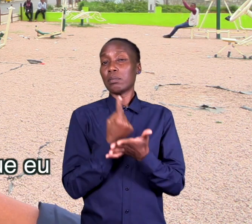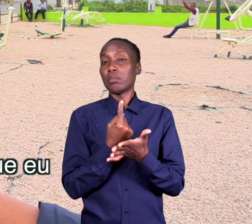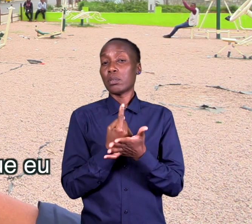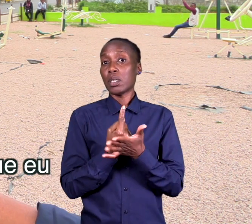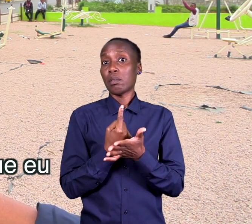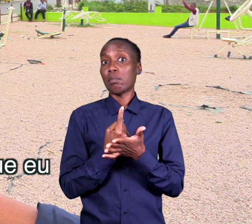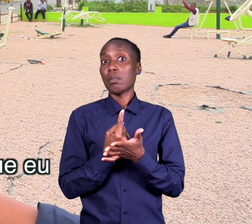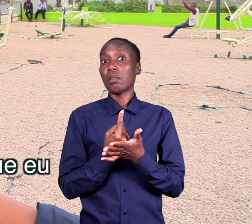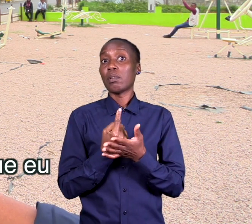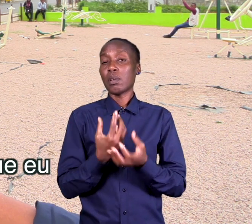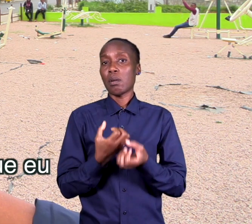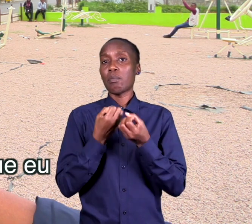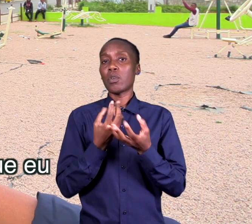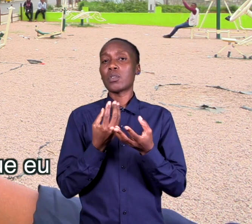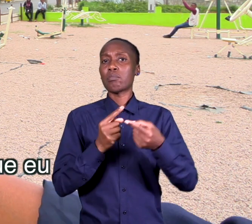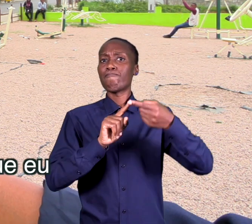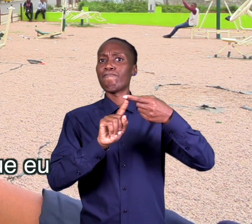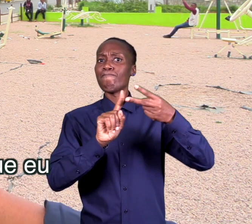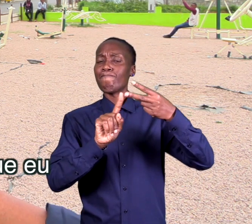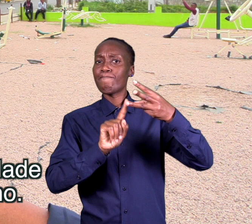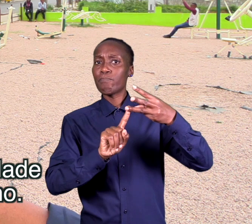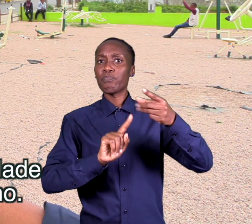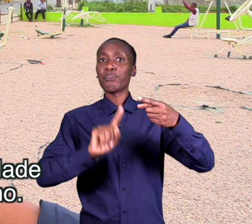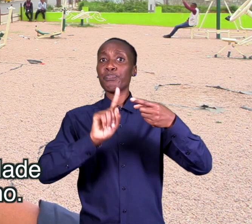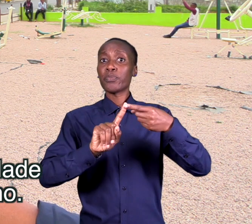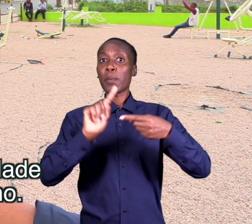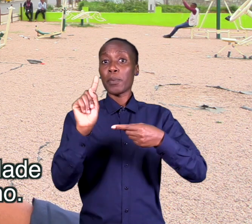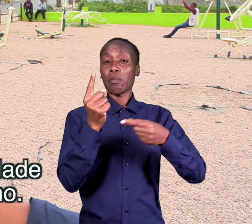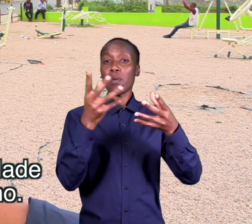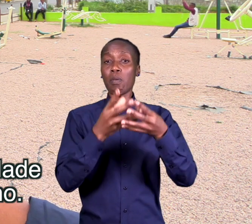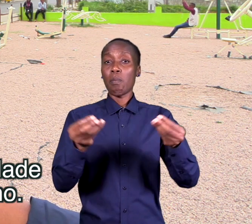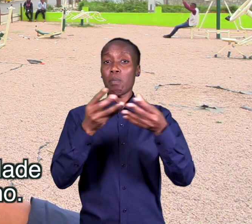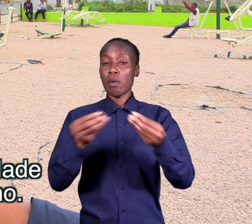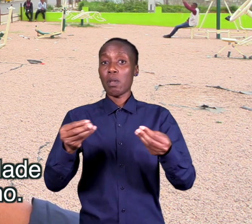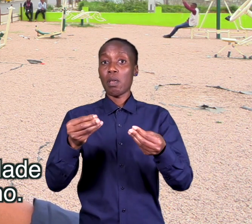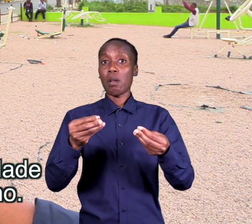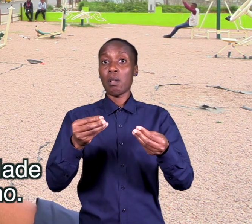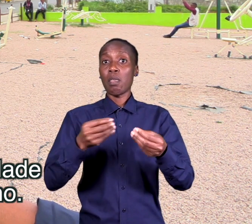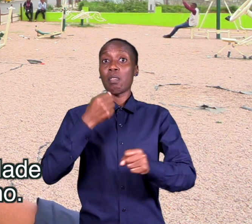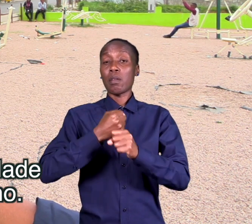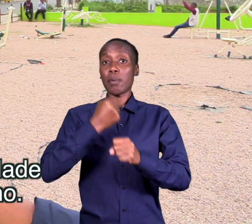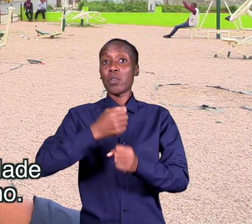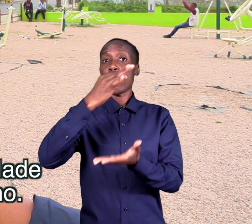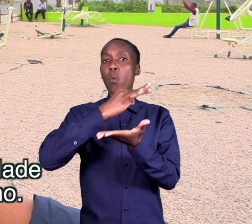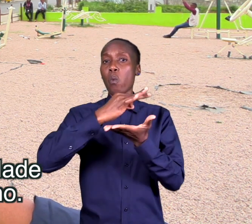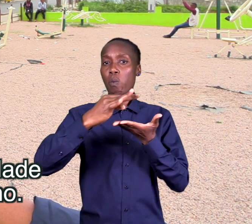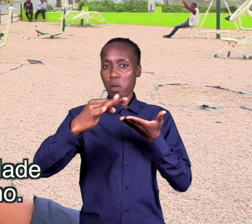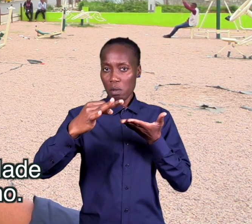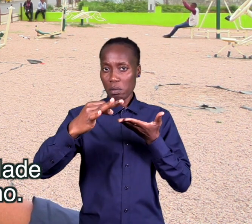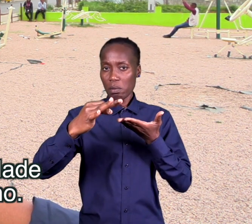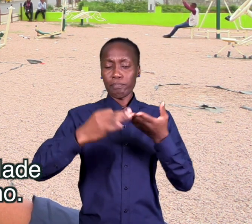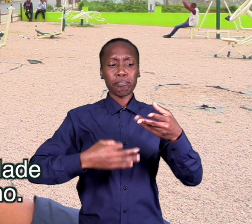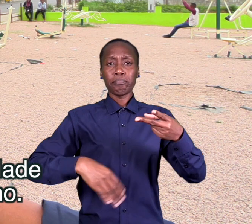Os mais importantes que eu posso aqui arrolar tem a ver mesmo com a qualidade do material